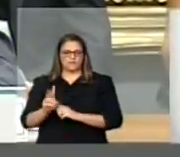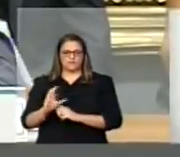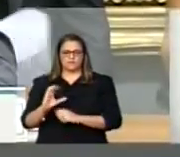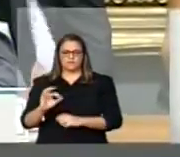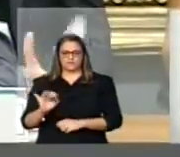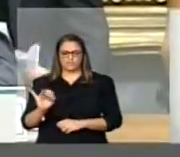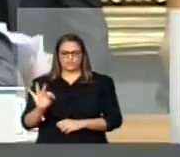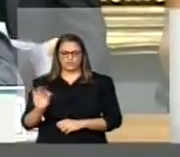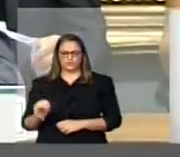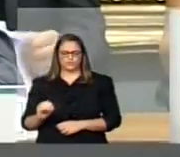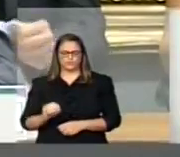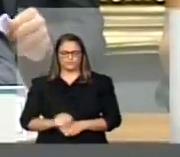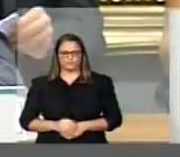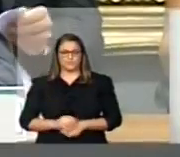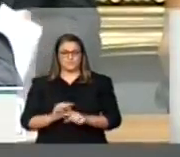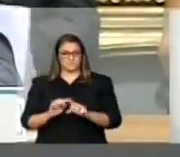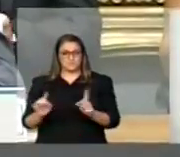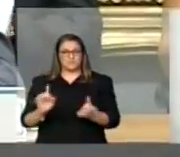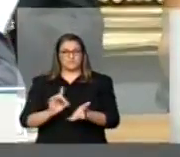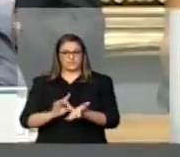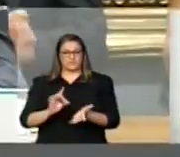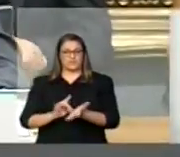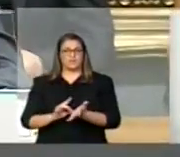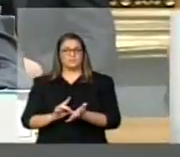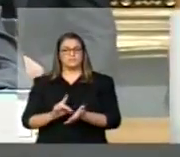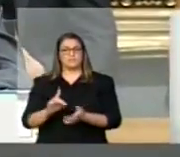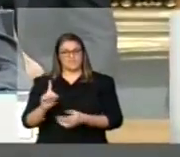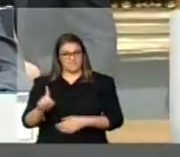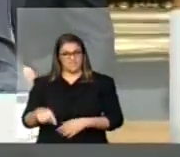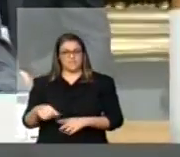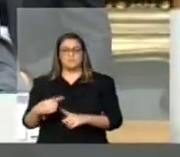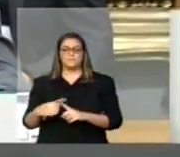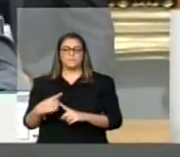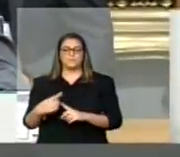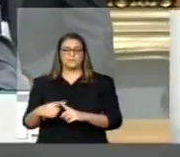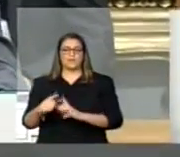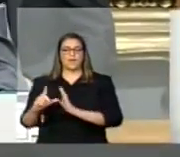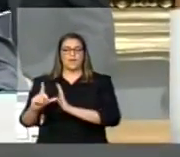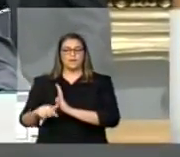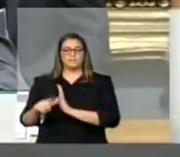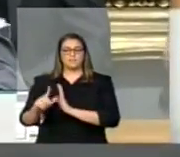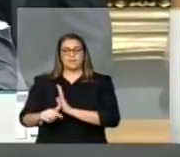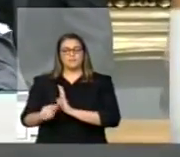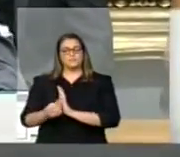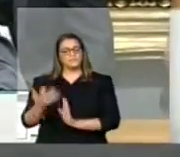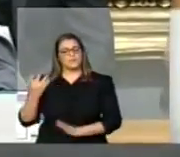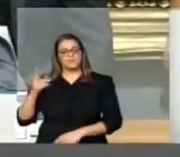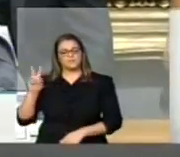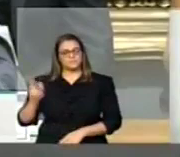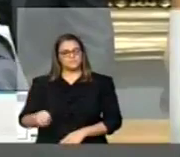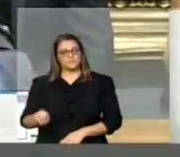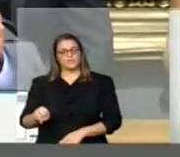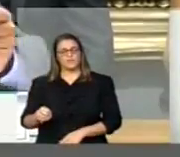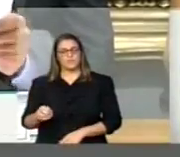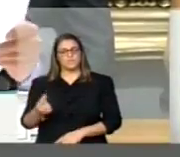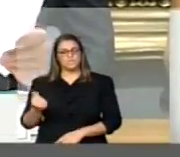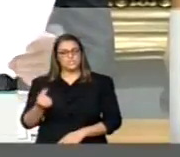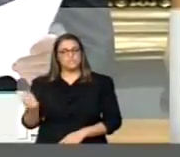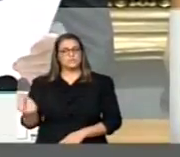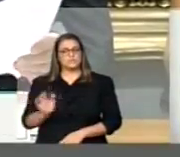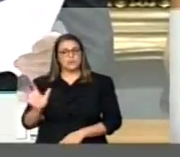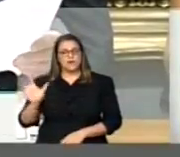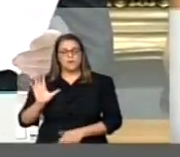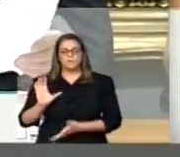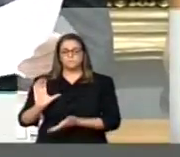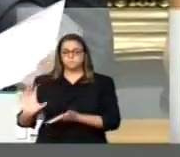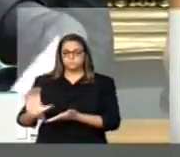O que ficou caracterizado como tal foram os atrasos sistemáticos e volumosos no repasse desses